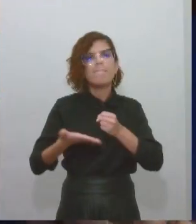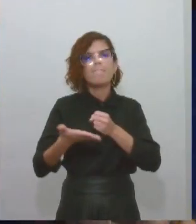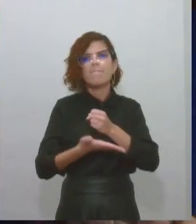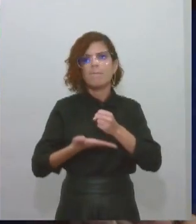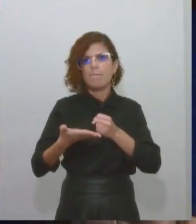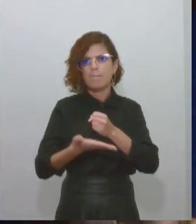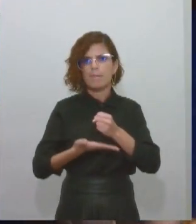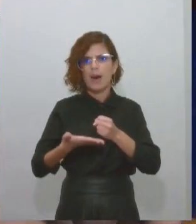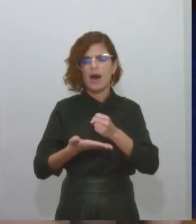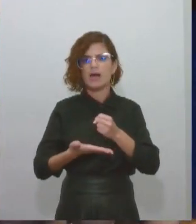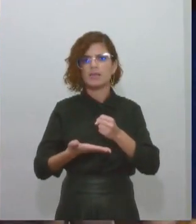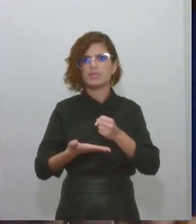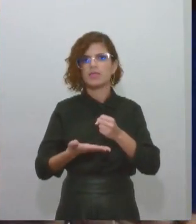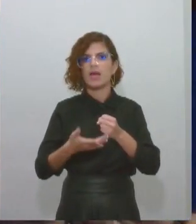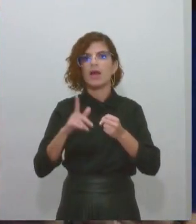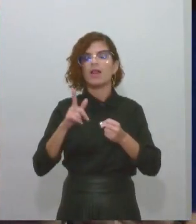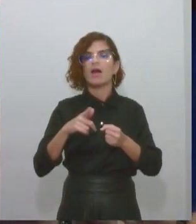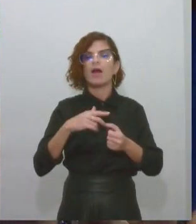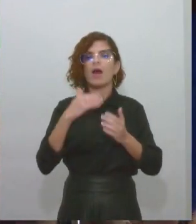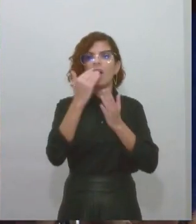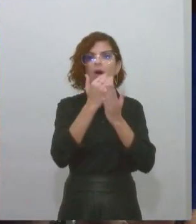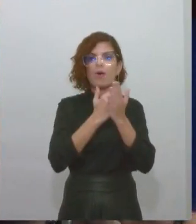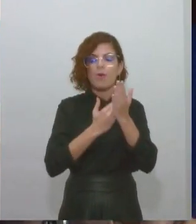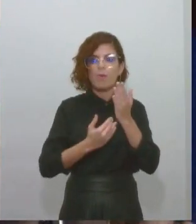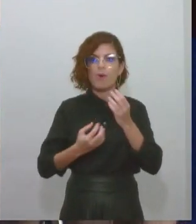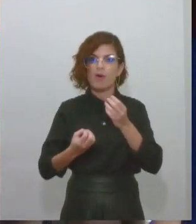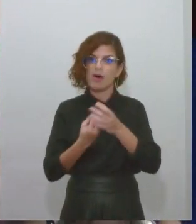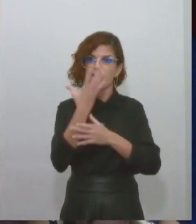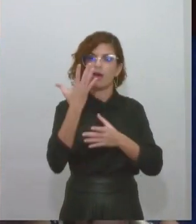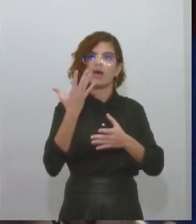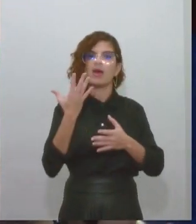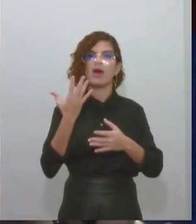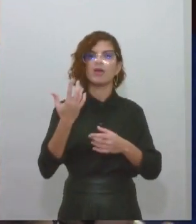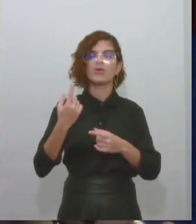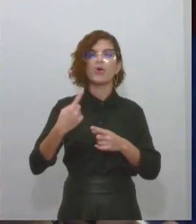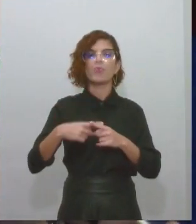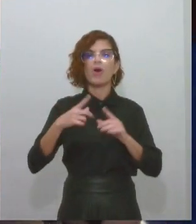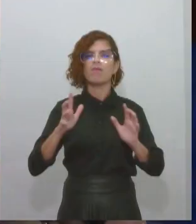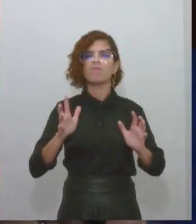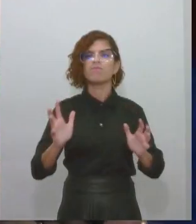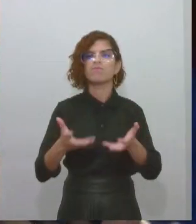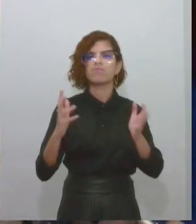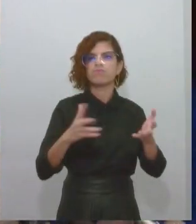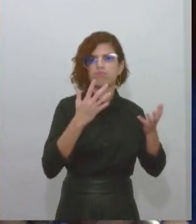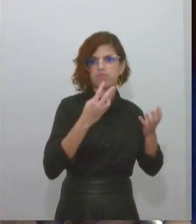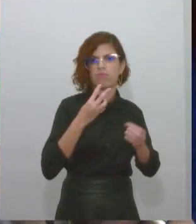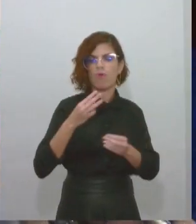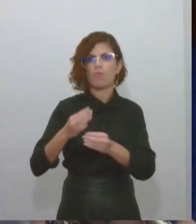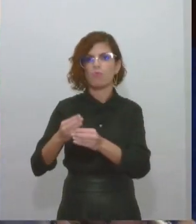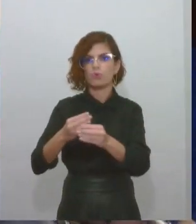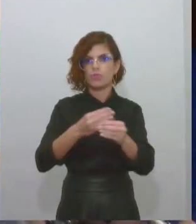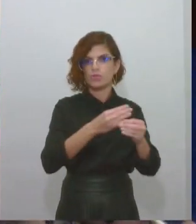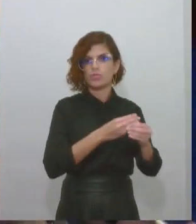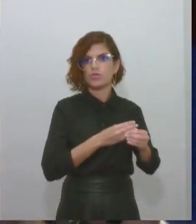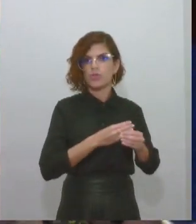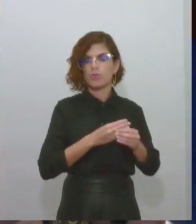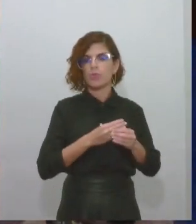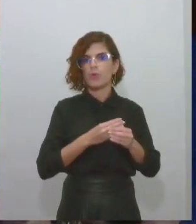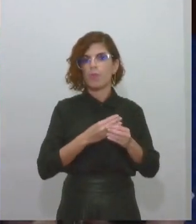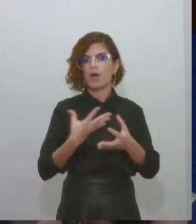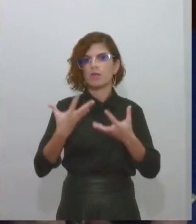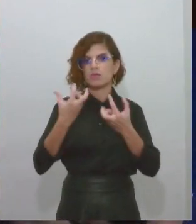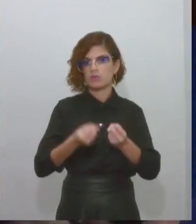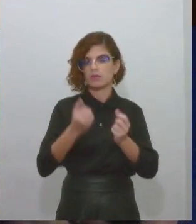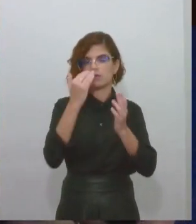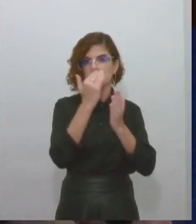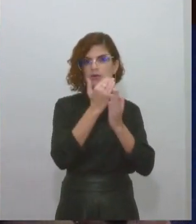governador Fábio citou a vocês há pouco. Ele fala do incentivo aos municípios para aderirem a esse programa para que a gente tenha uma